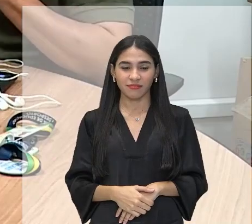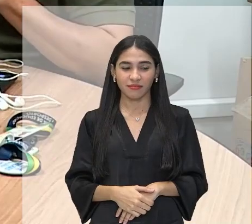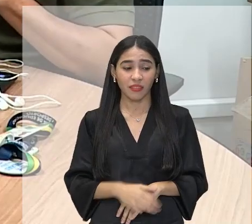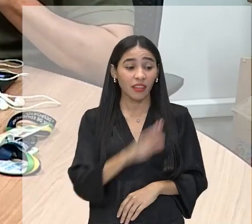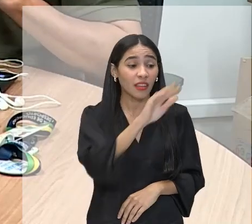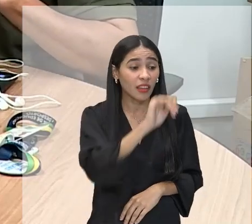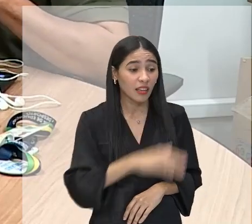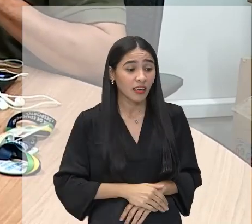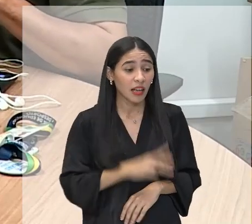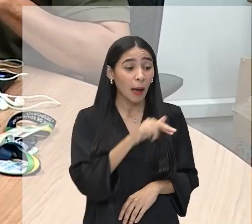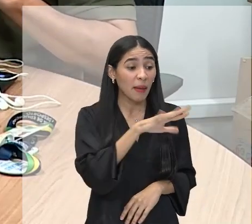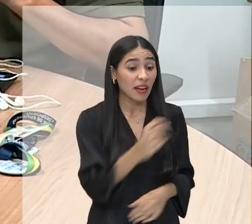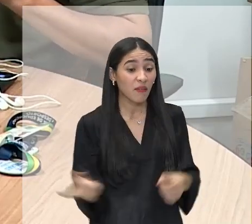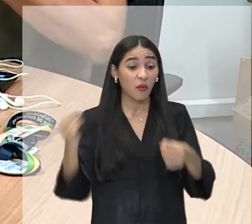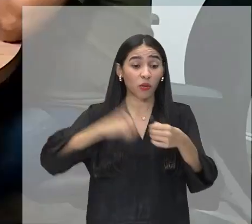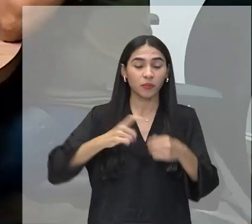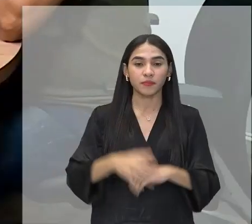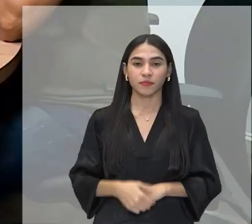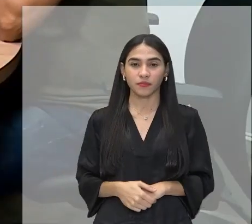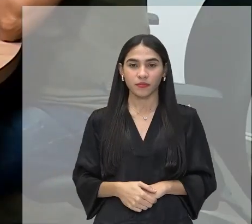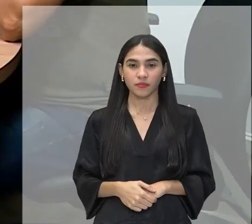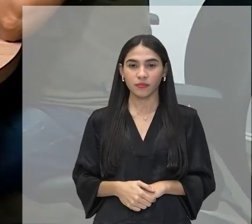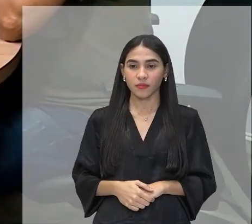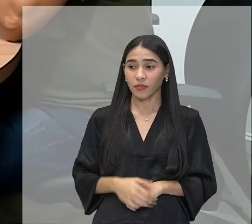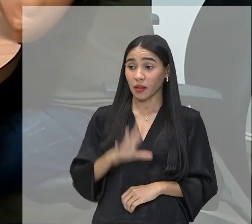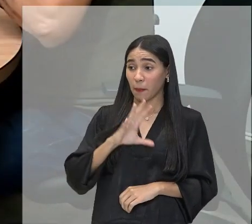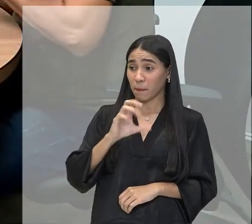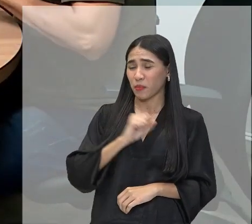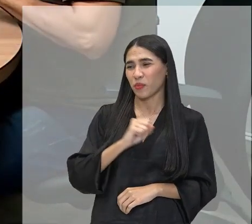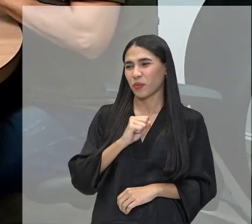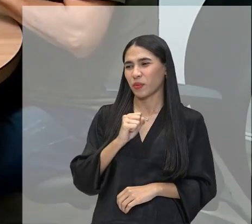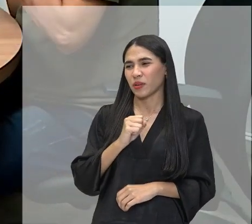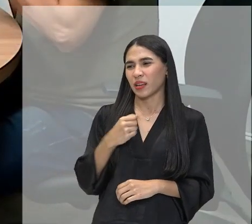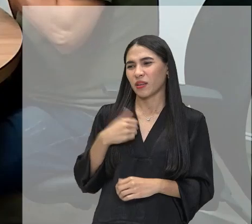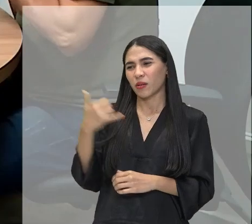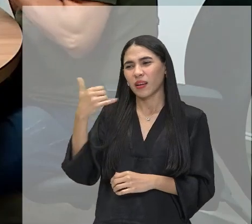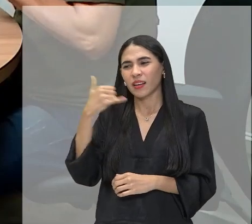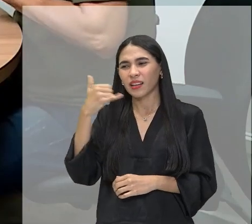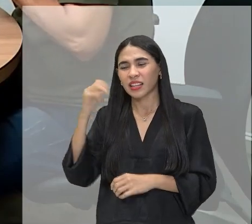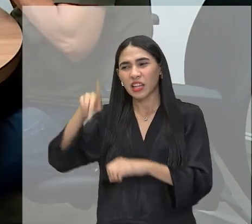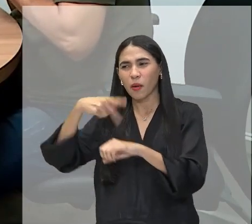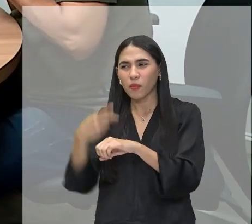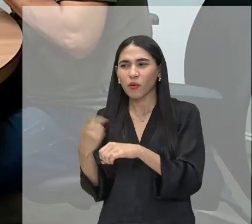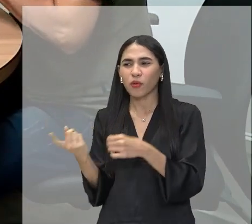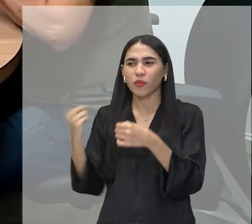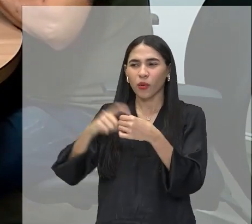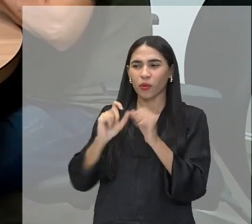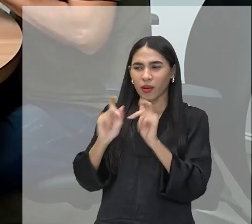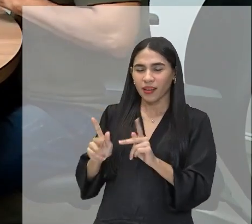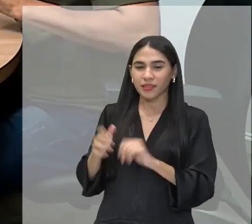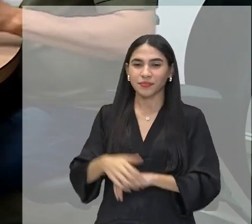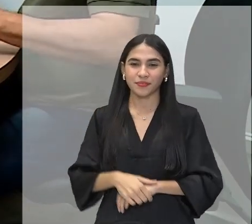Ei, a Maria tá voltando. Amor, vou precisar desligar, tá? Daqui a pouco eu retorno. Tchau.